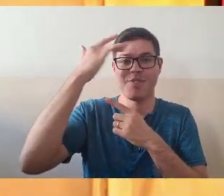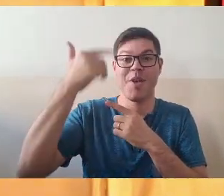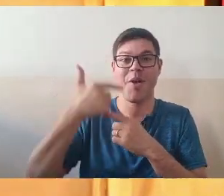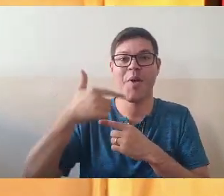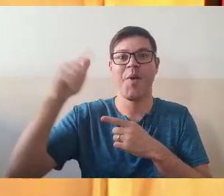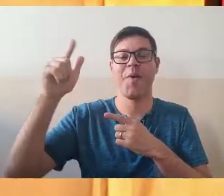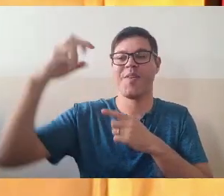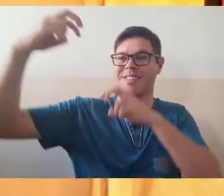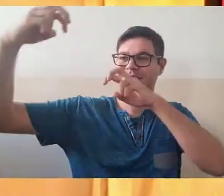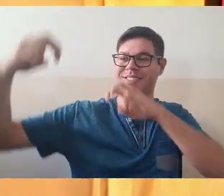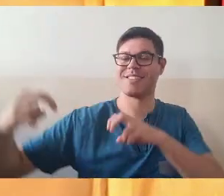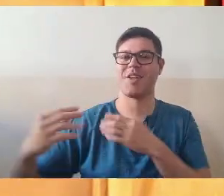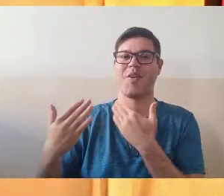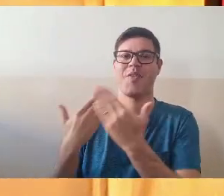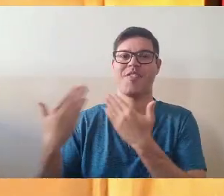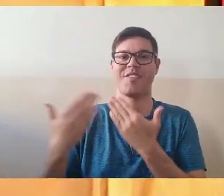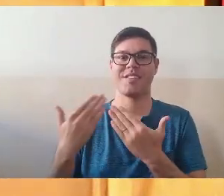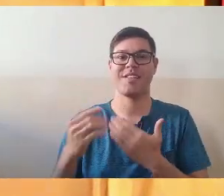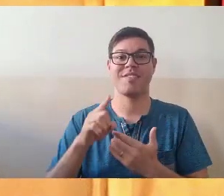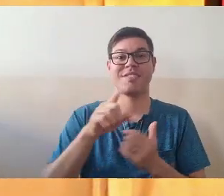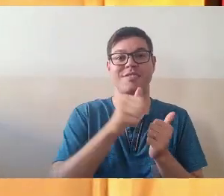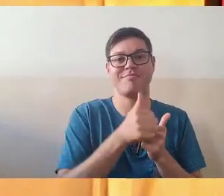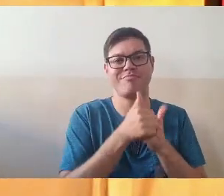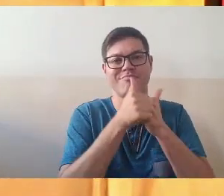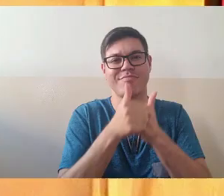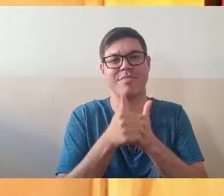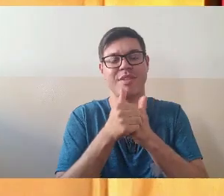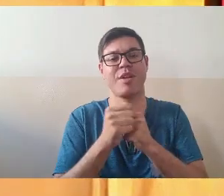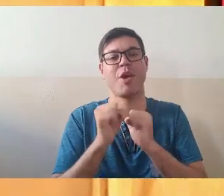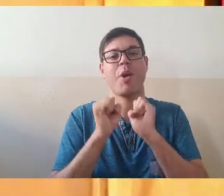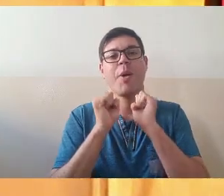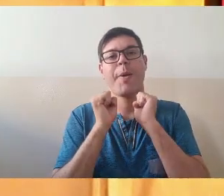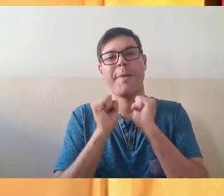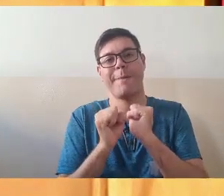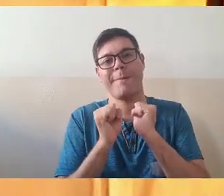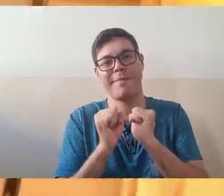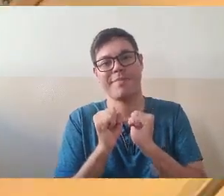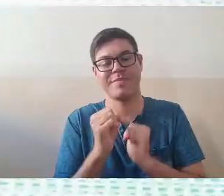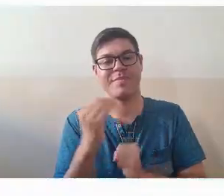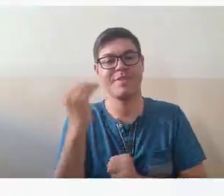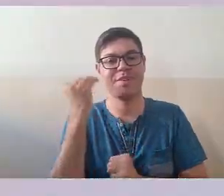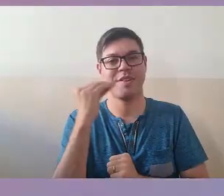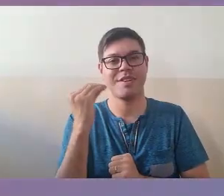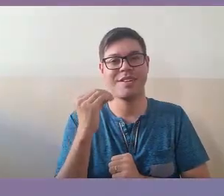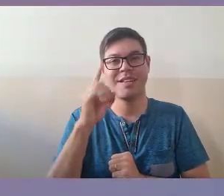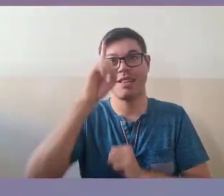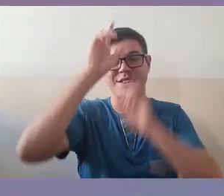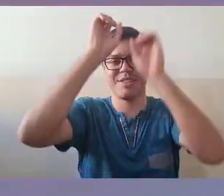Que você possa nos acompanhar numa próxima oportunidade e que Deus nos abençoe.